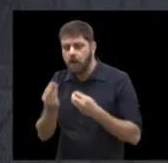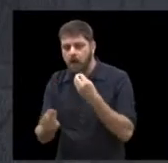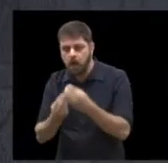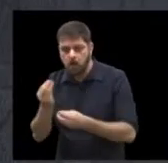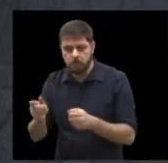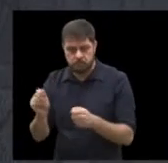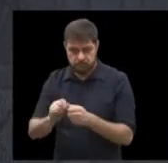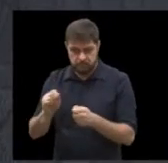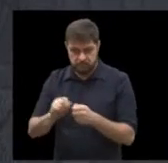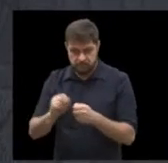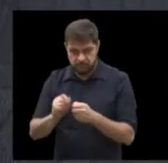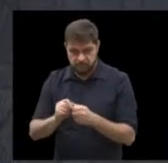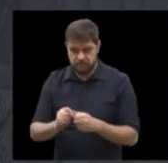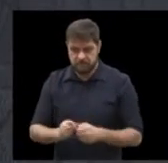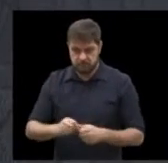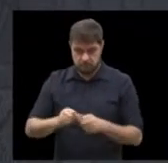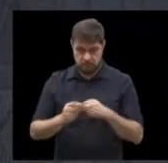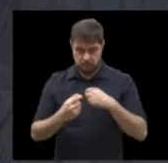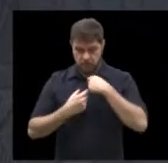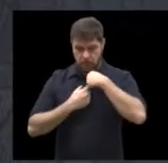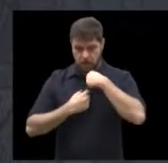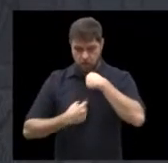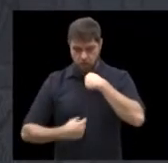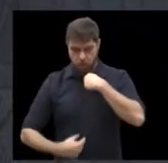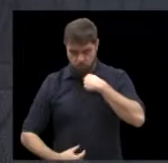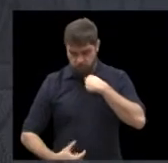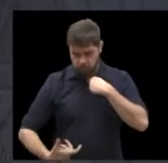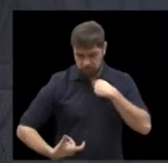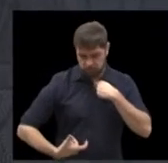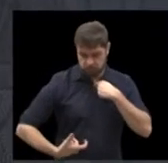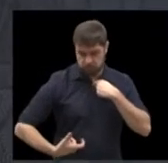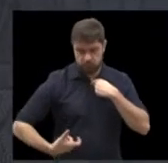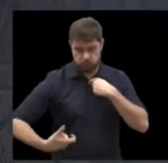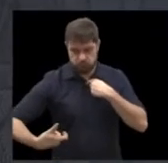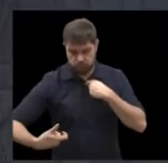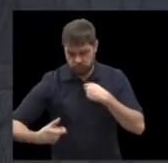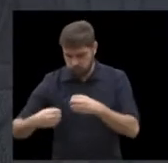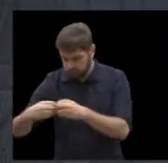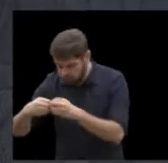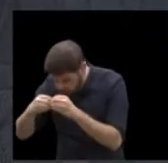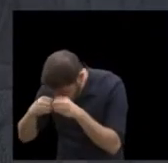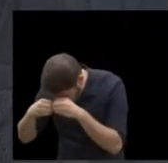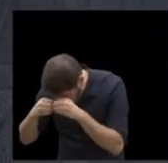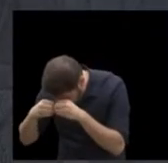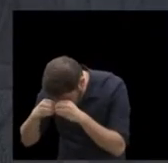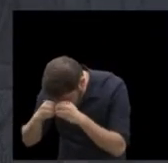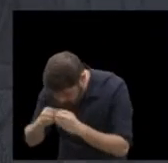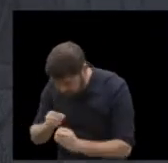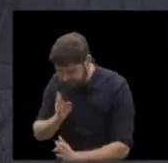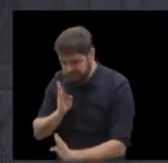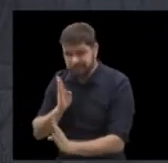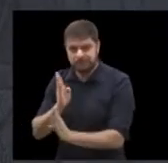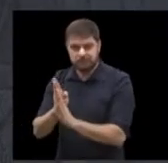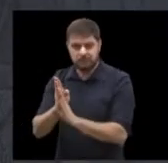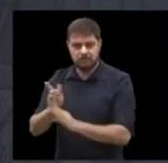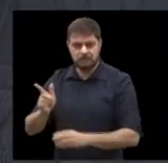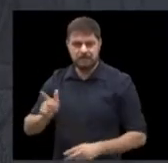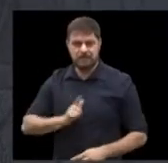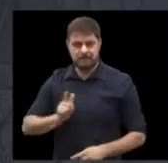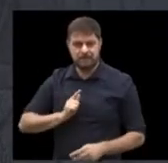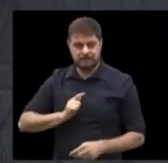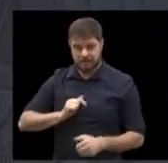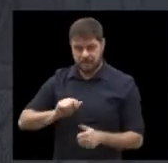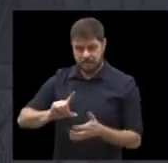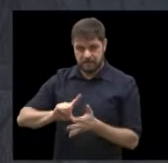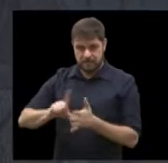o diagnóstico feito pelo líquor, que é o líquor cefalorraquidiano, que ele vai mostrar uma alteração do nível.